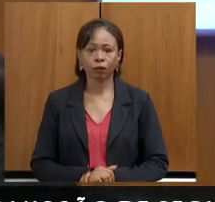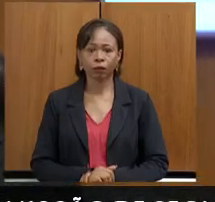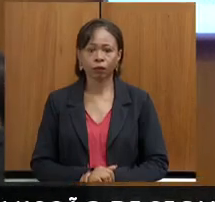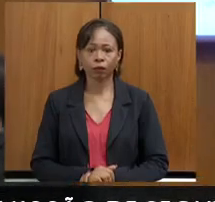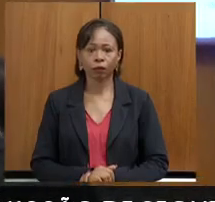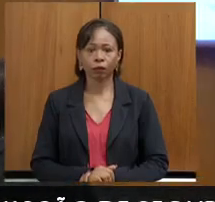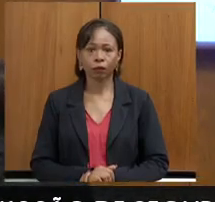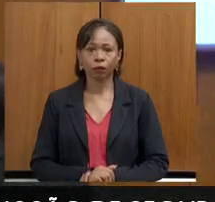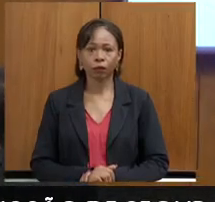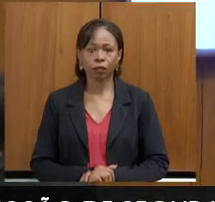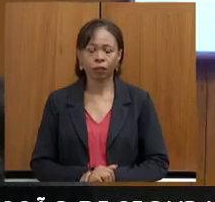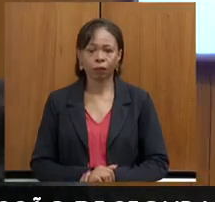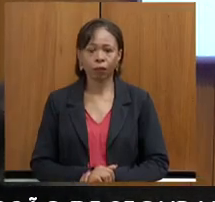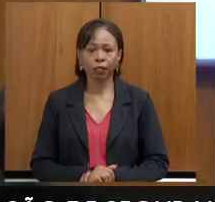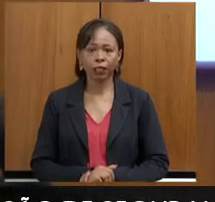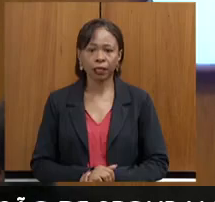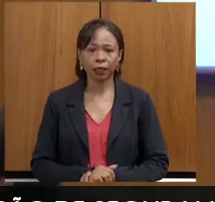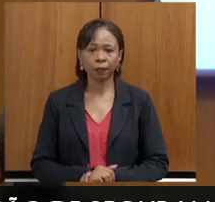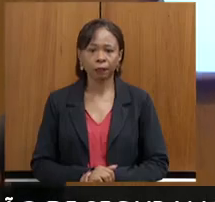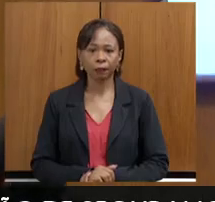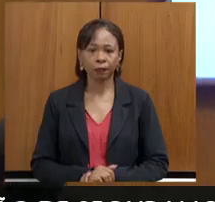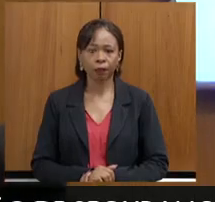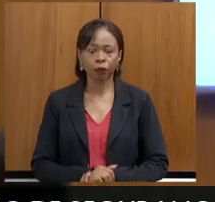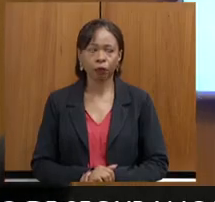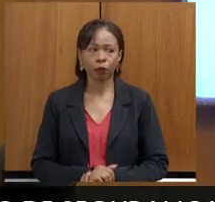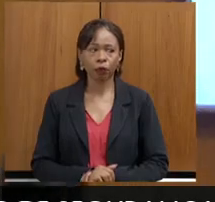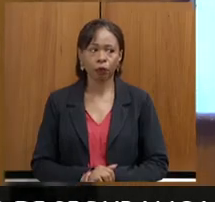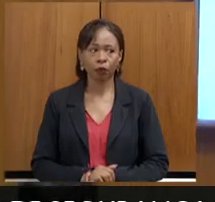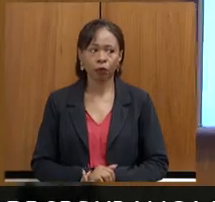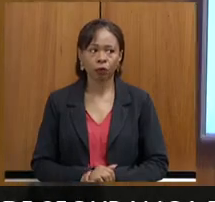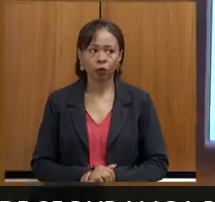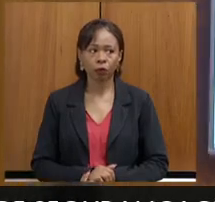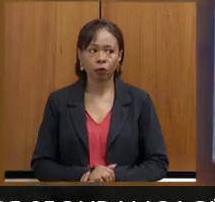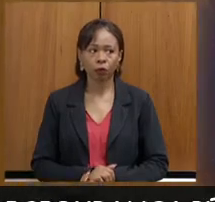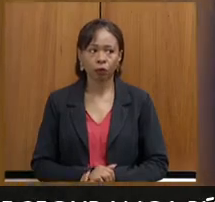coisa tem que ter esse trem daqui viu que não é que não olha